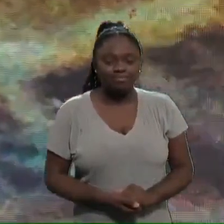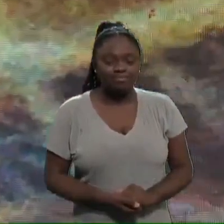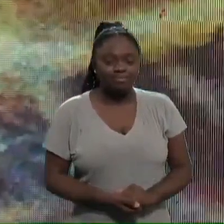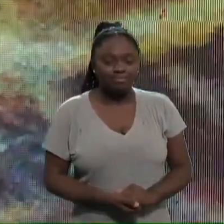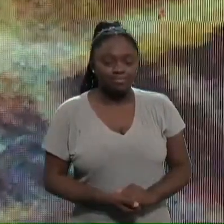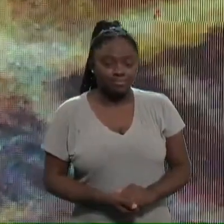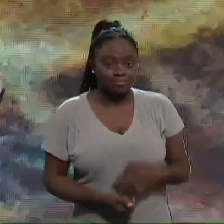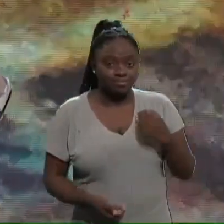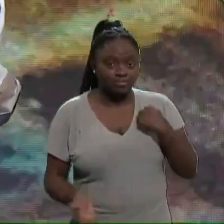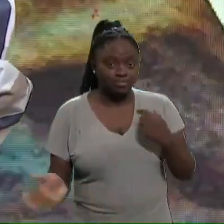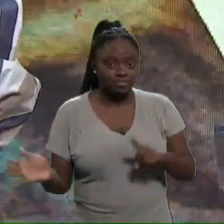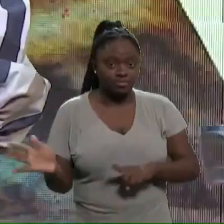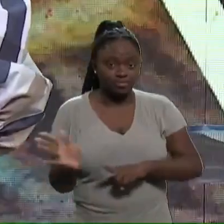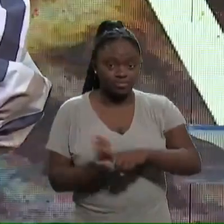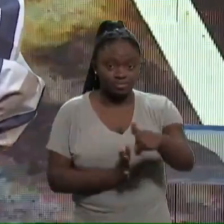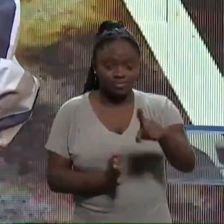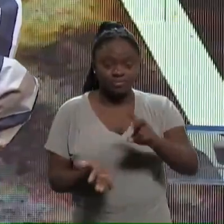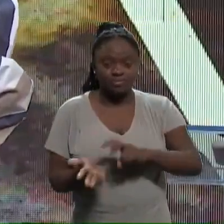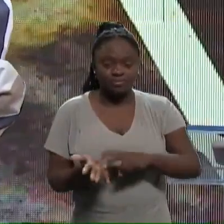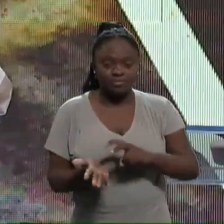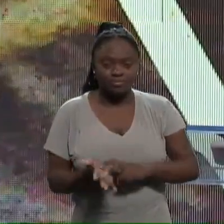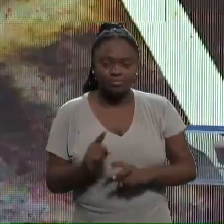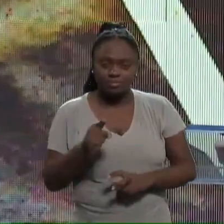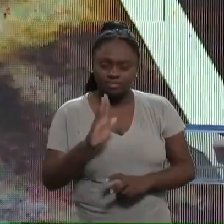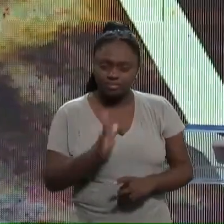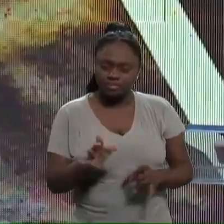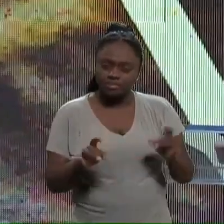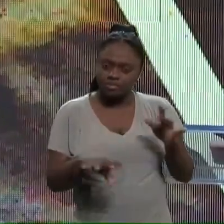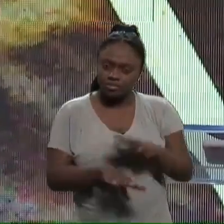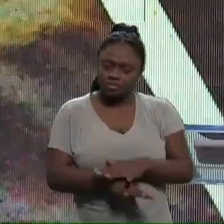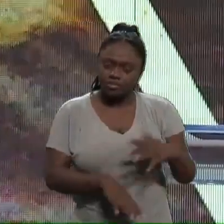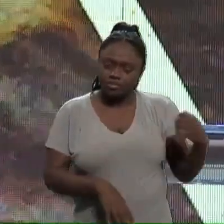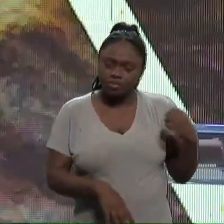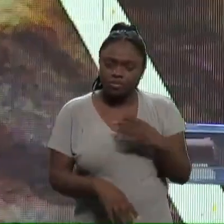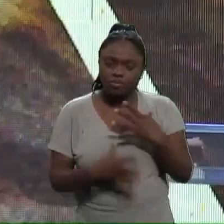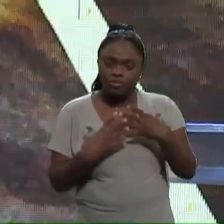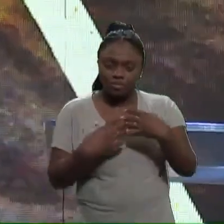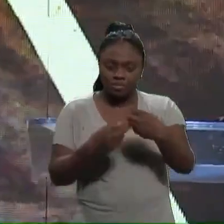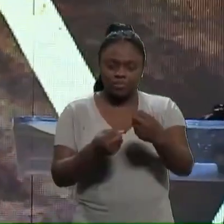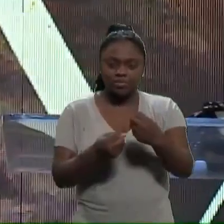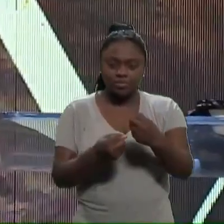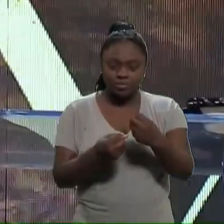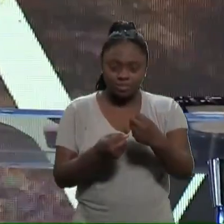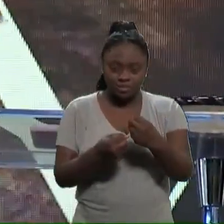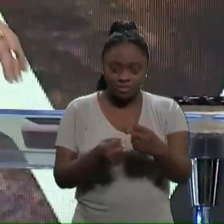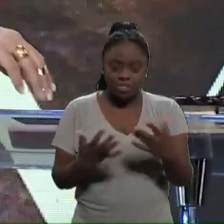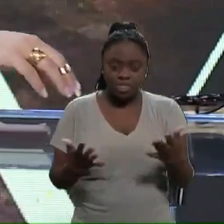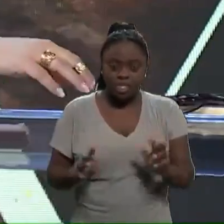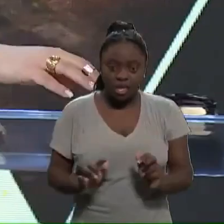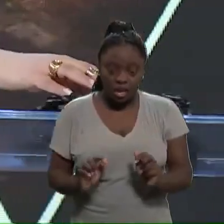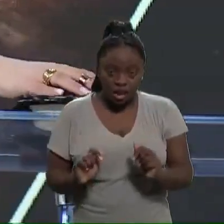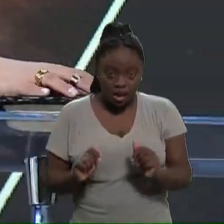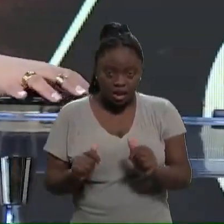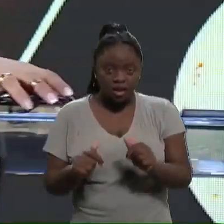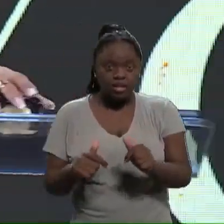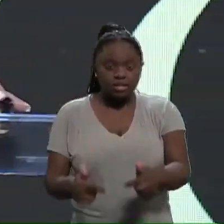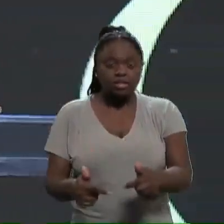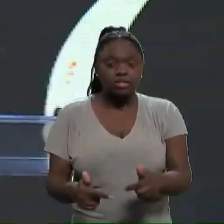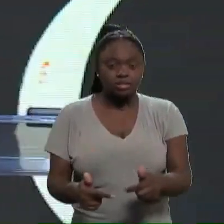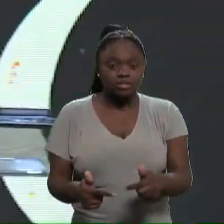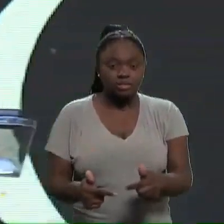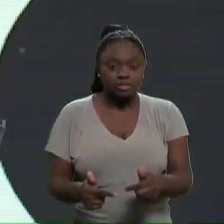Eu te faço uma pergunta nessa manhã: você está pronto para o novo? Então haja como quem está pronto para o novo nessa